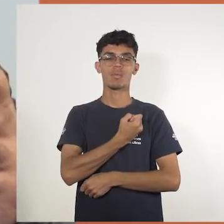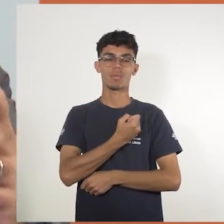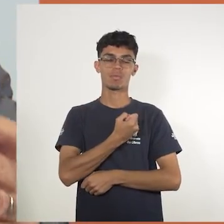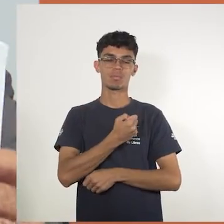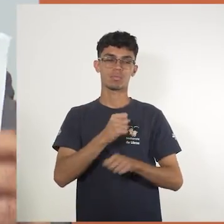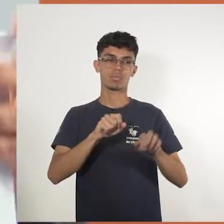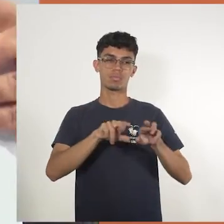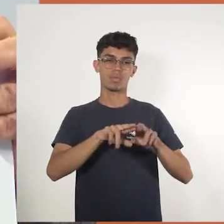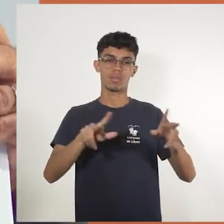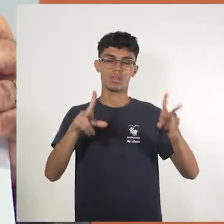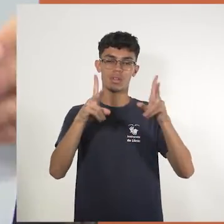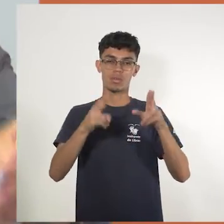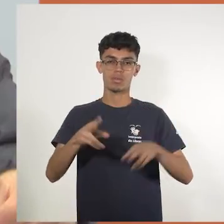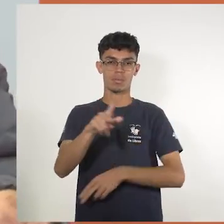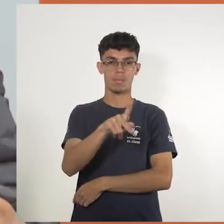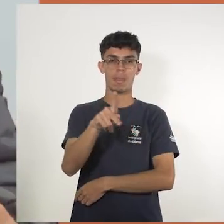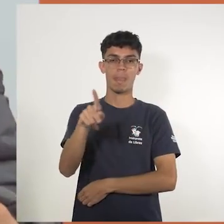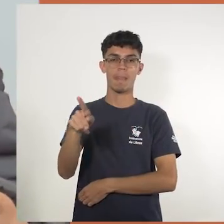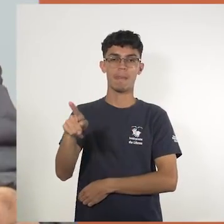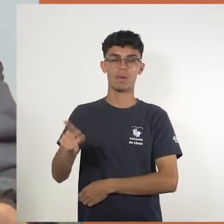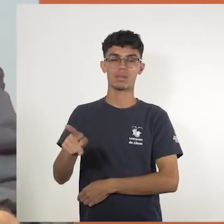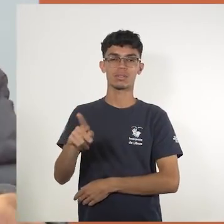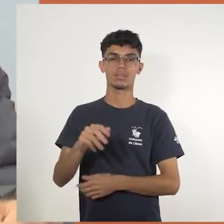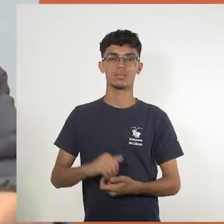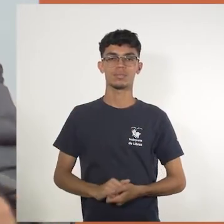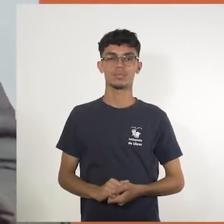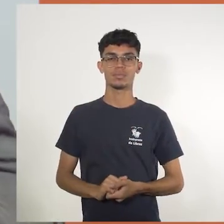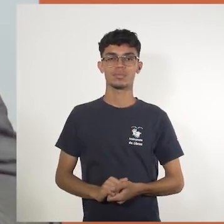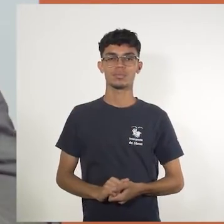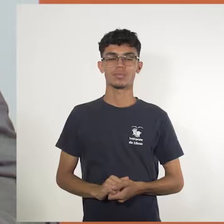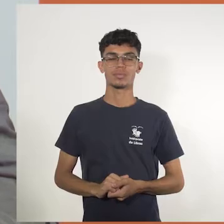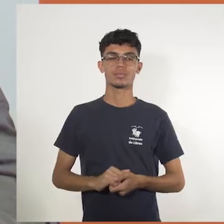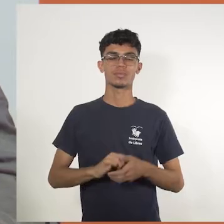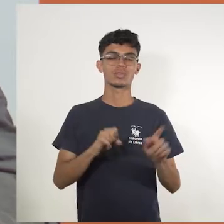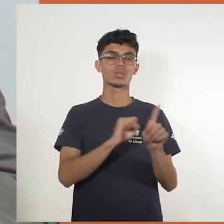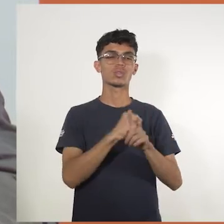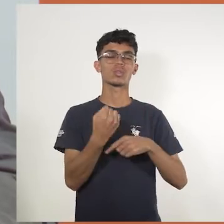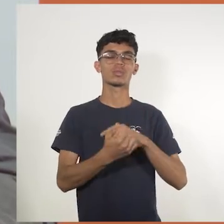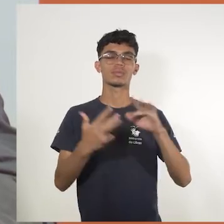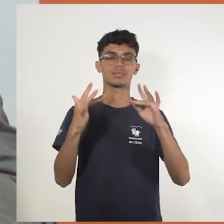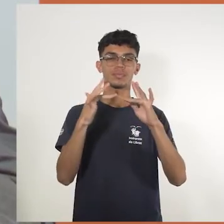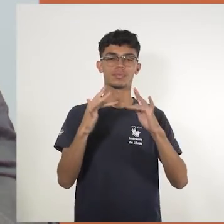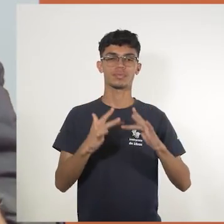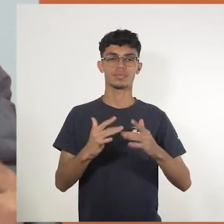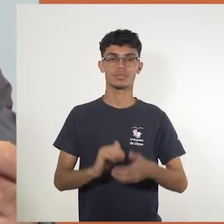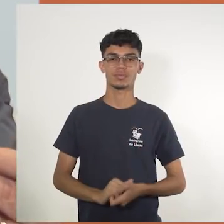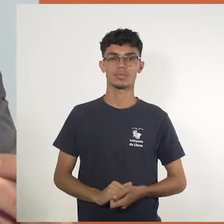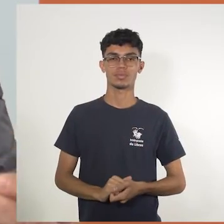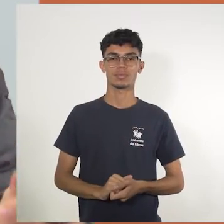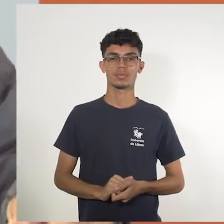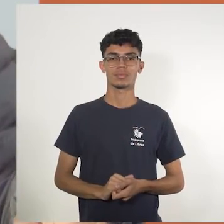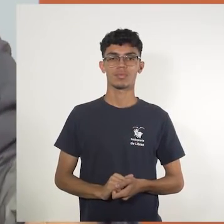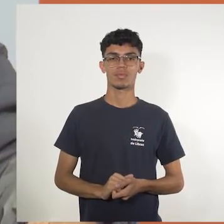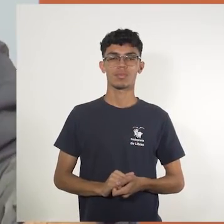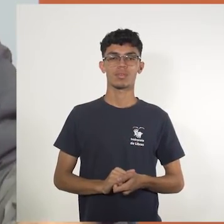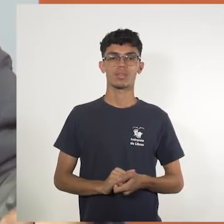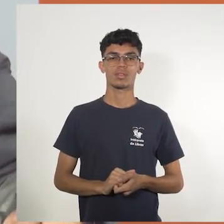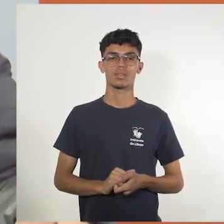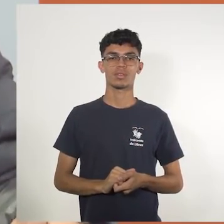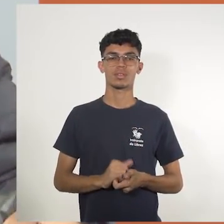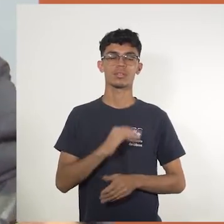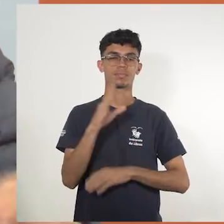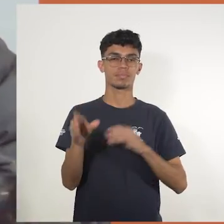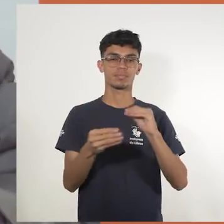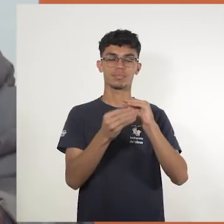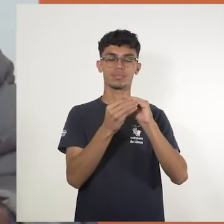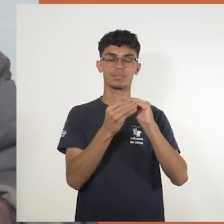semelhante dos professores ao conjunto da sociedade. Então, acho que esses são os resultados, prefeitos,